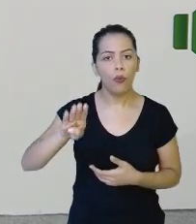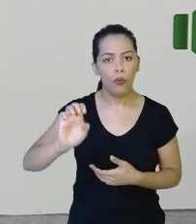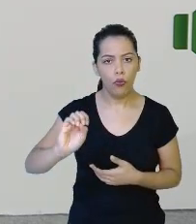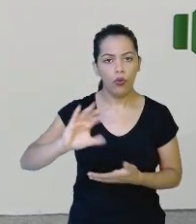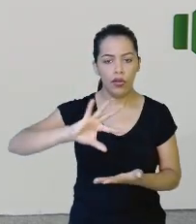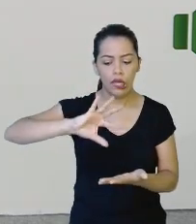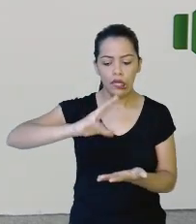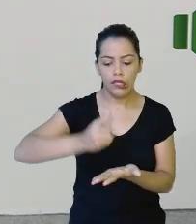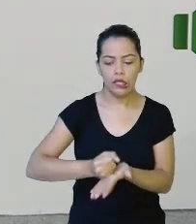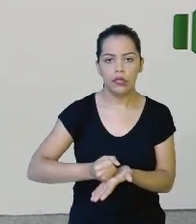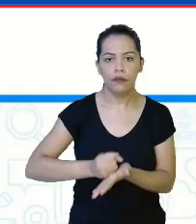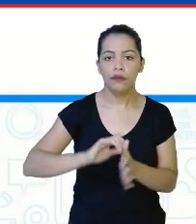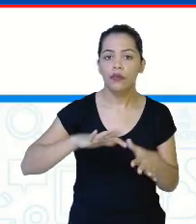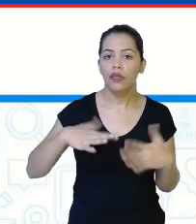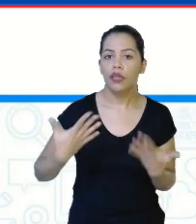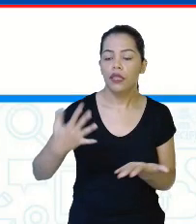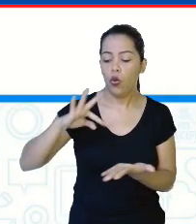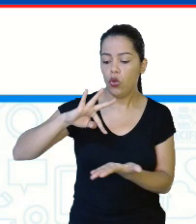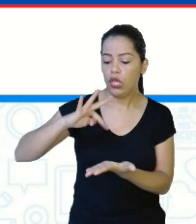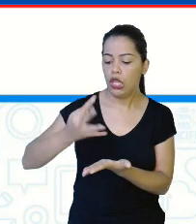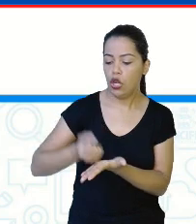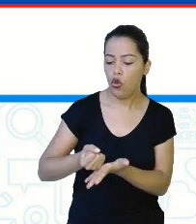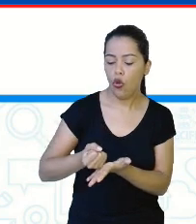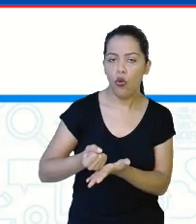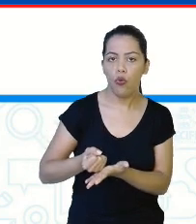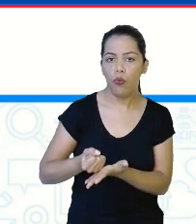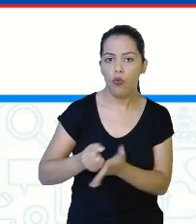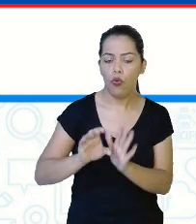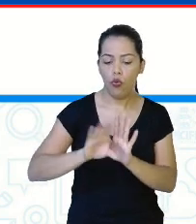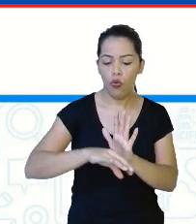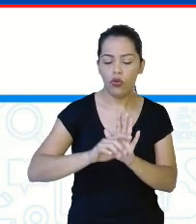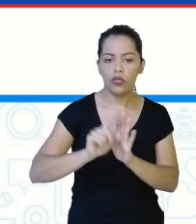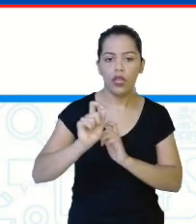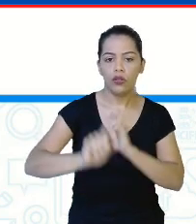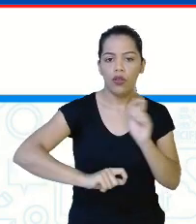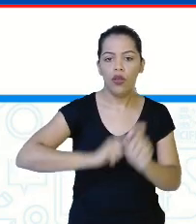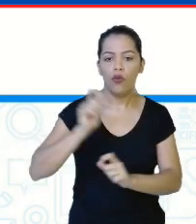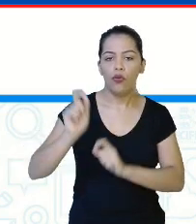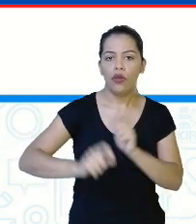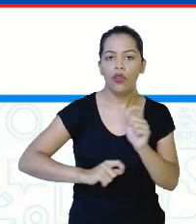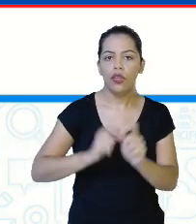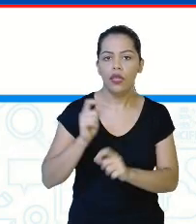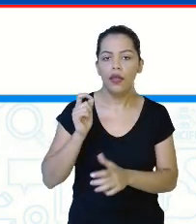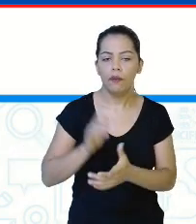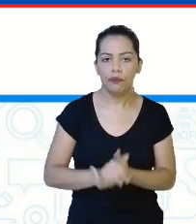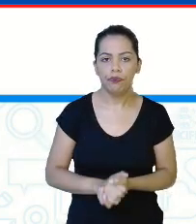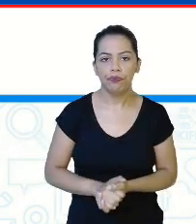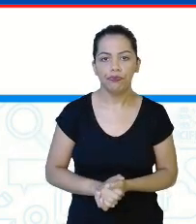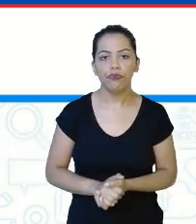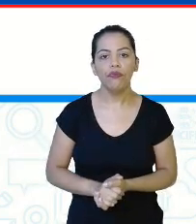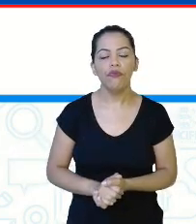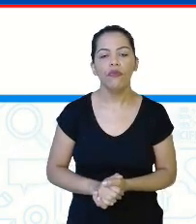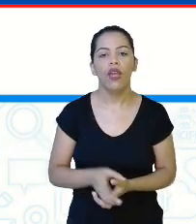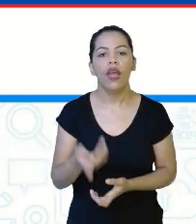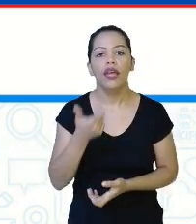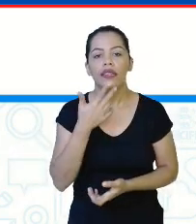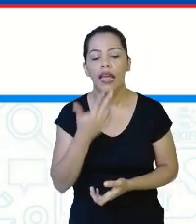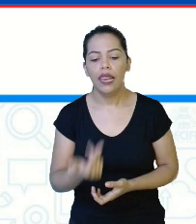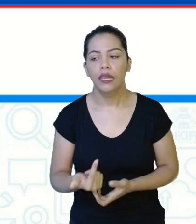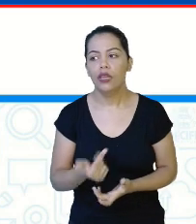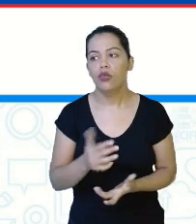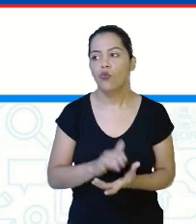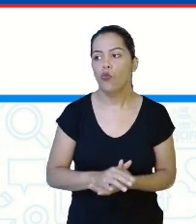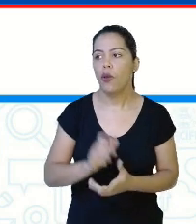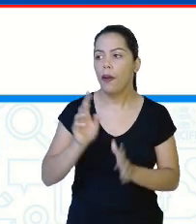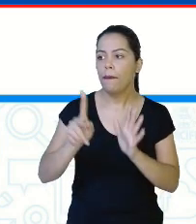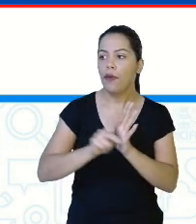Então, a palavra quilombo, ela origina-se do termo quilombo, presente no idioma dos povos bantu.